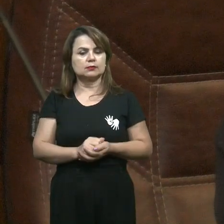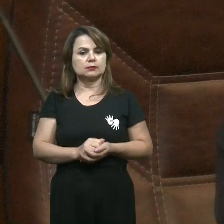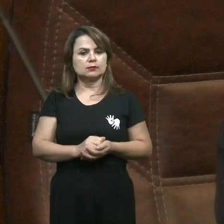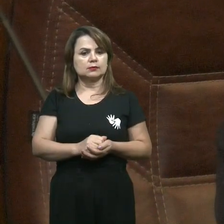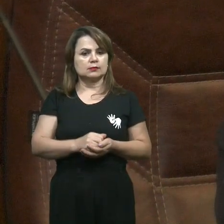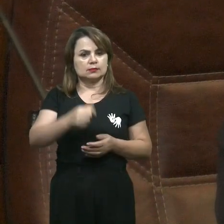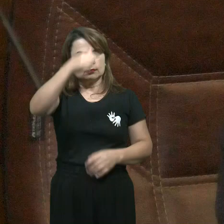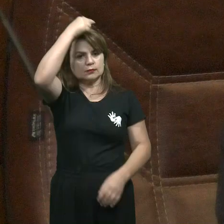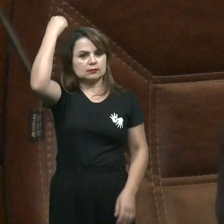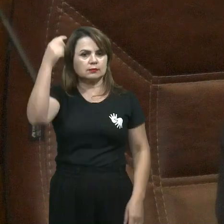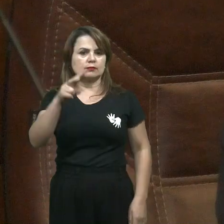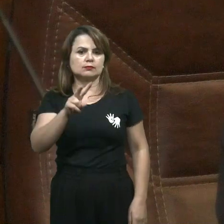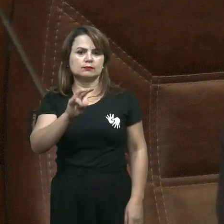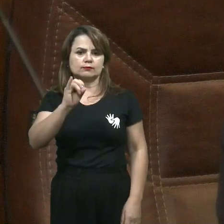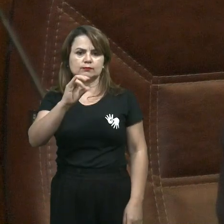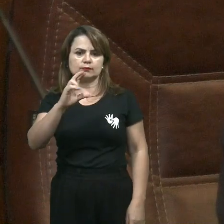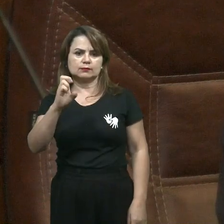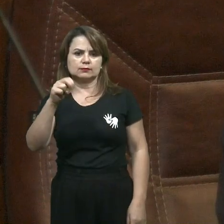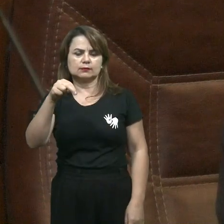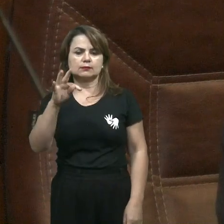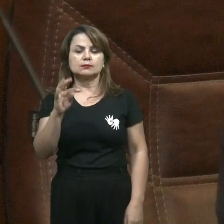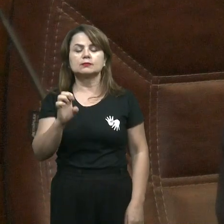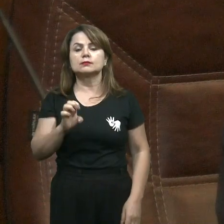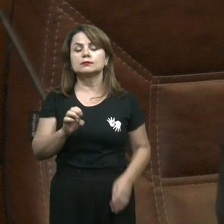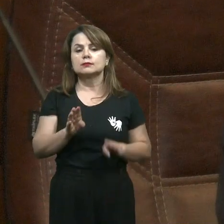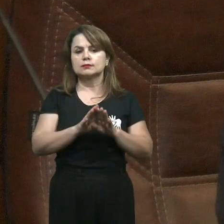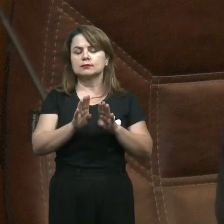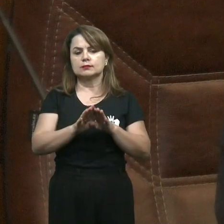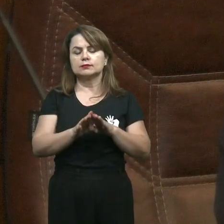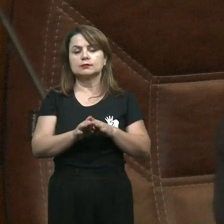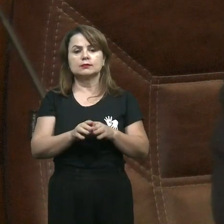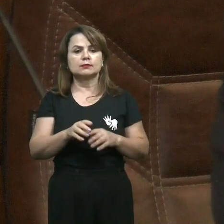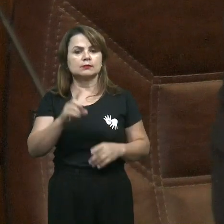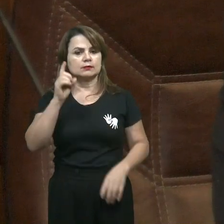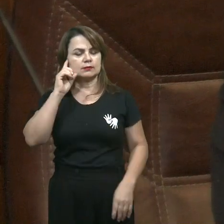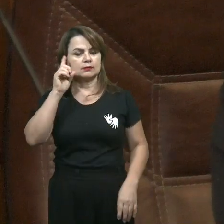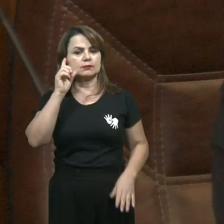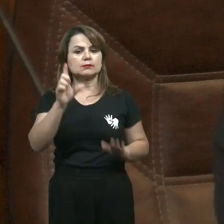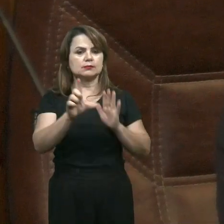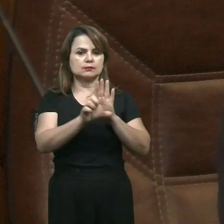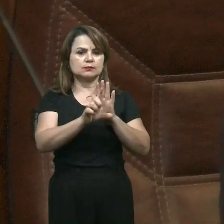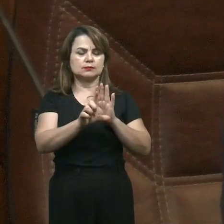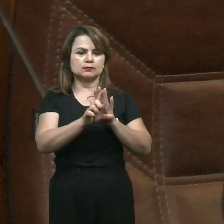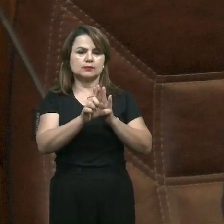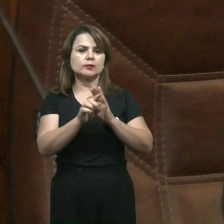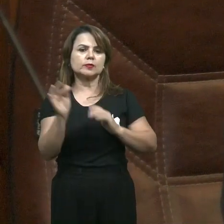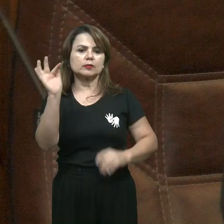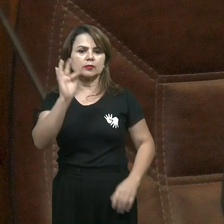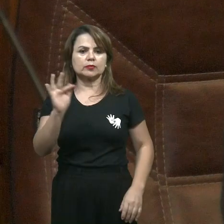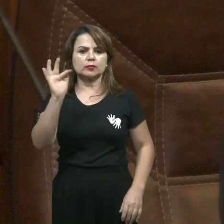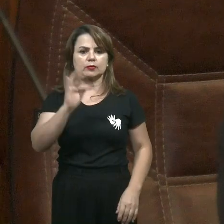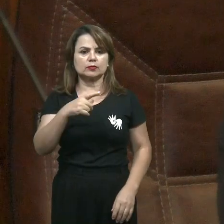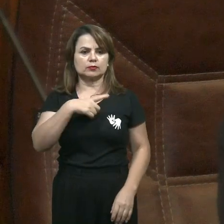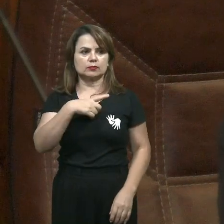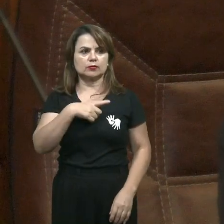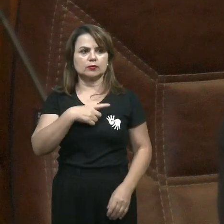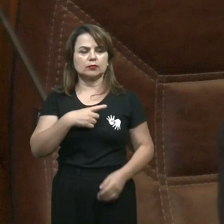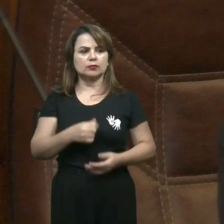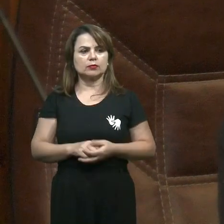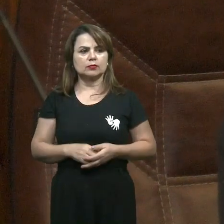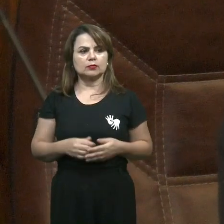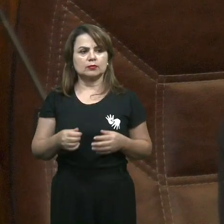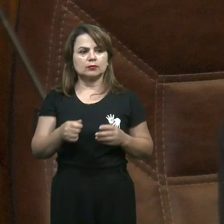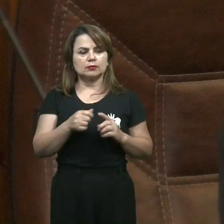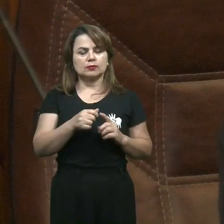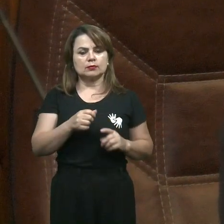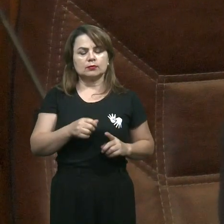No período de 24 a 30, a semana da terceira idade, destinada a conscientizar a população em geral contra a legislação federal, estadual e municipal existente. A semana